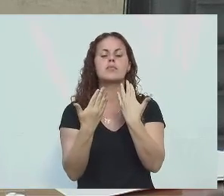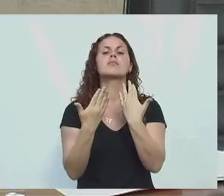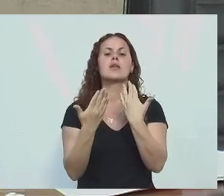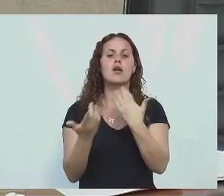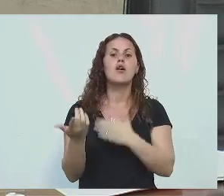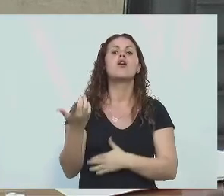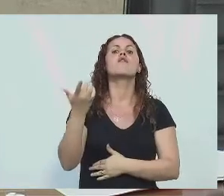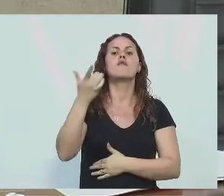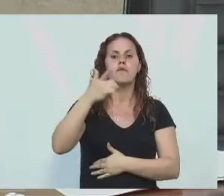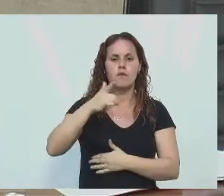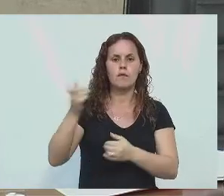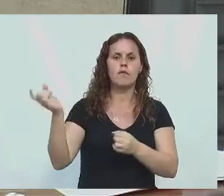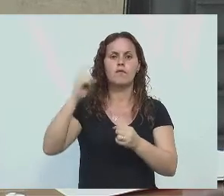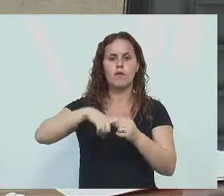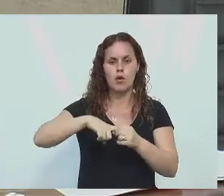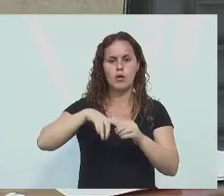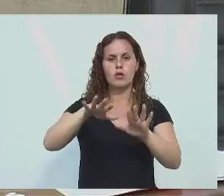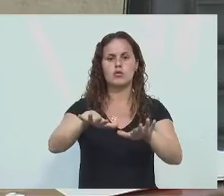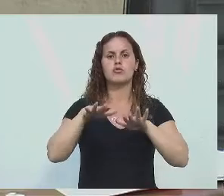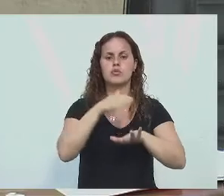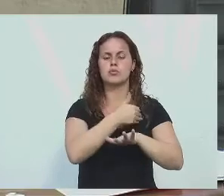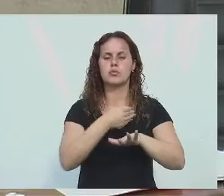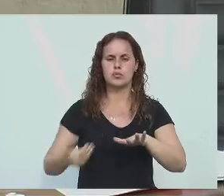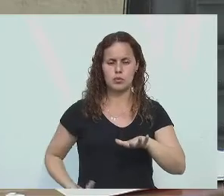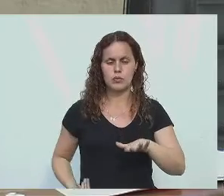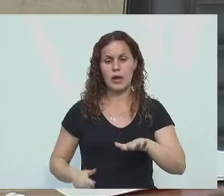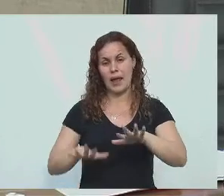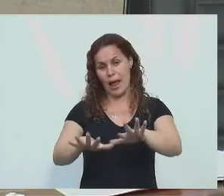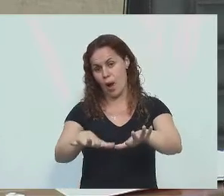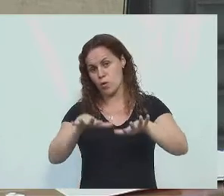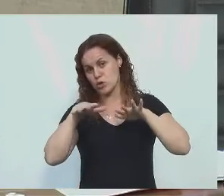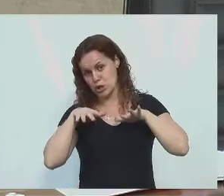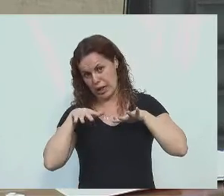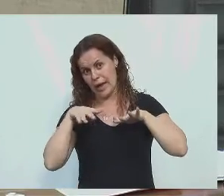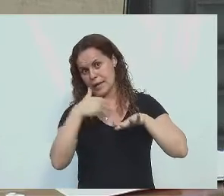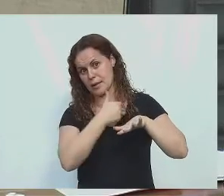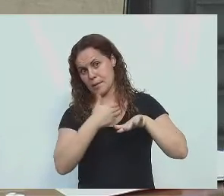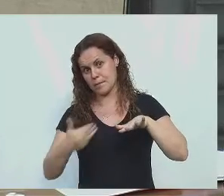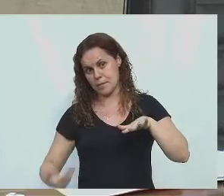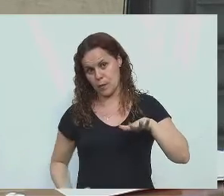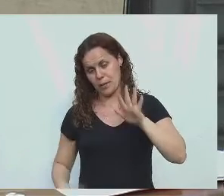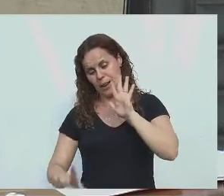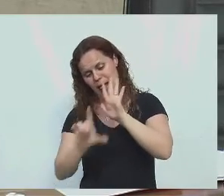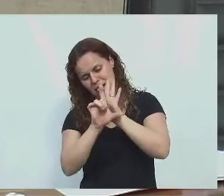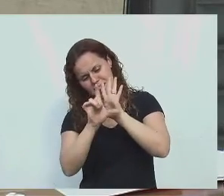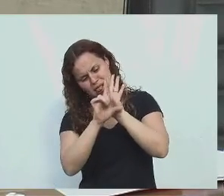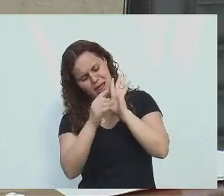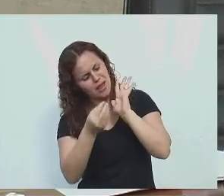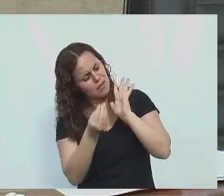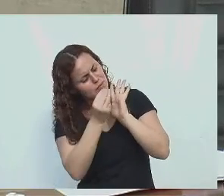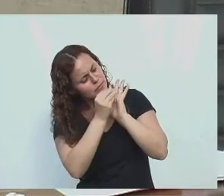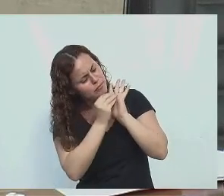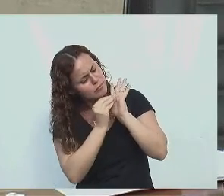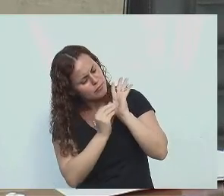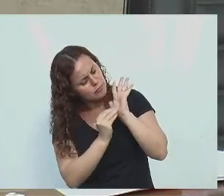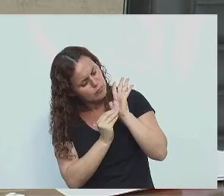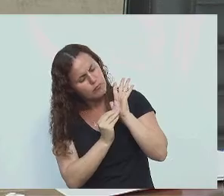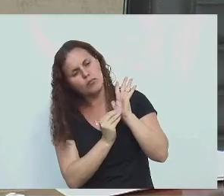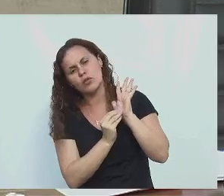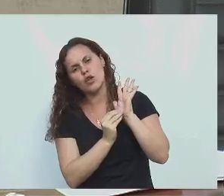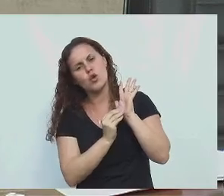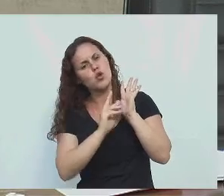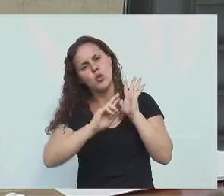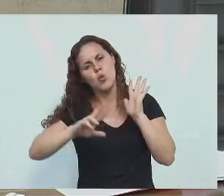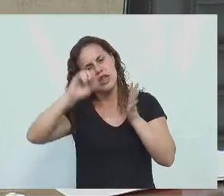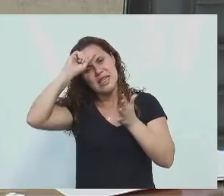pública. É importante dizer, essa audiência pública, do jeito que ela está na lei, ela não é